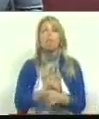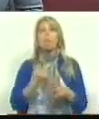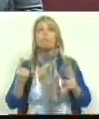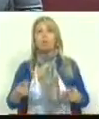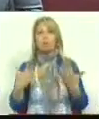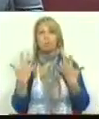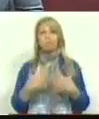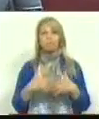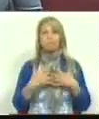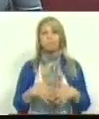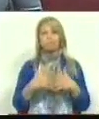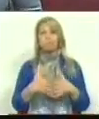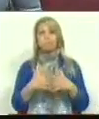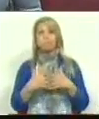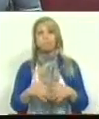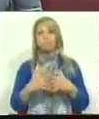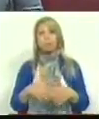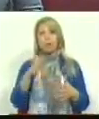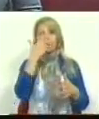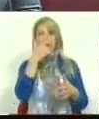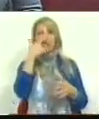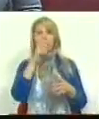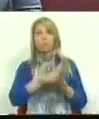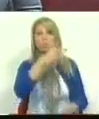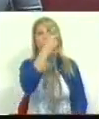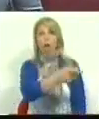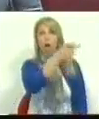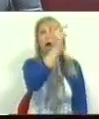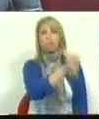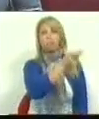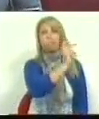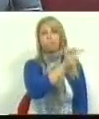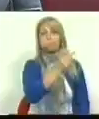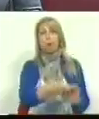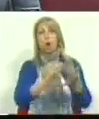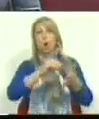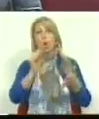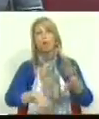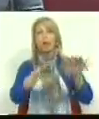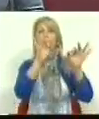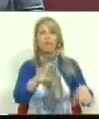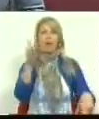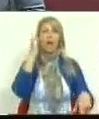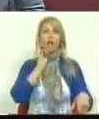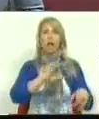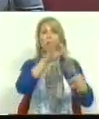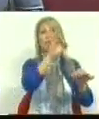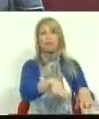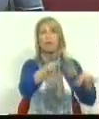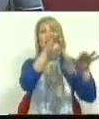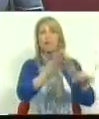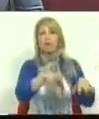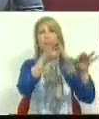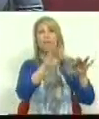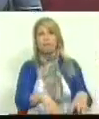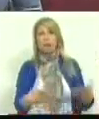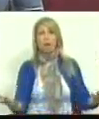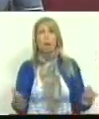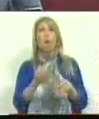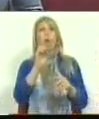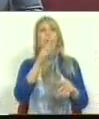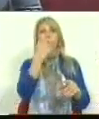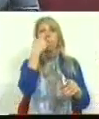obterem uma desocupação do locado em tempo útil, uma vez findo o contrato de arrendamento, nomeadamente por falta de pagamento de rendas. E